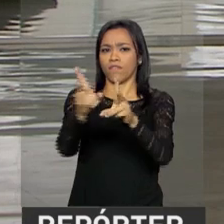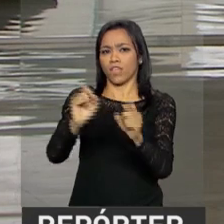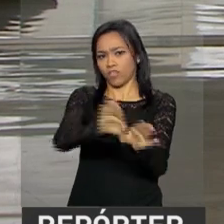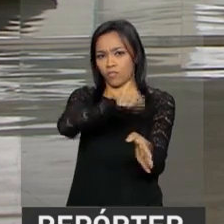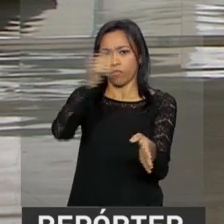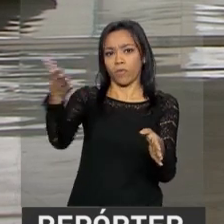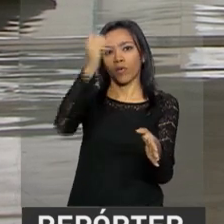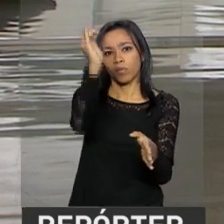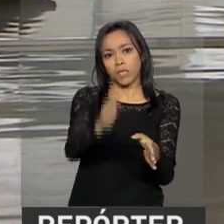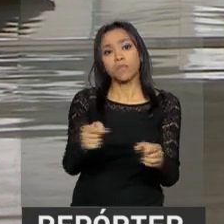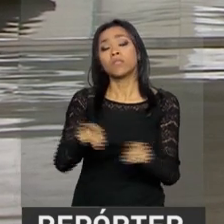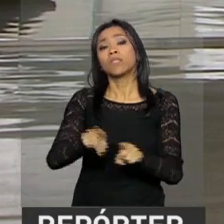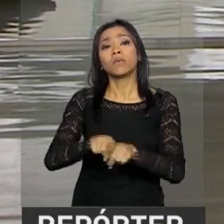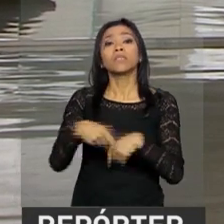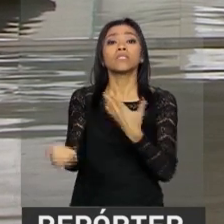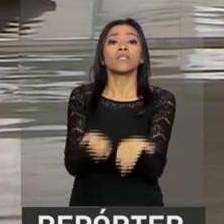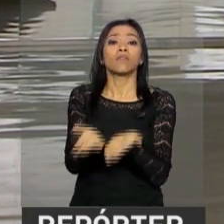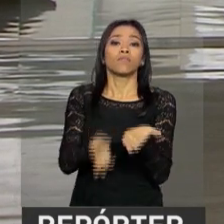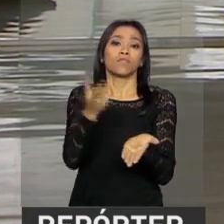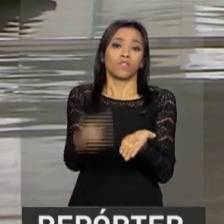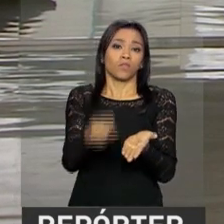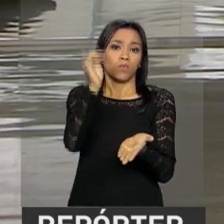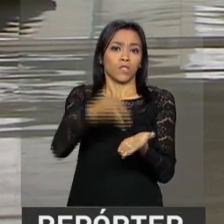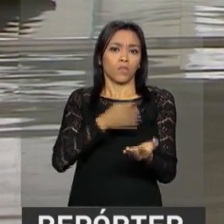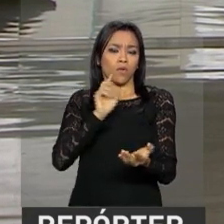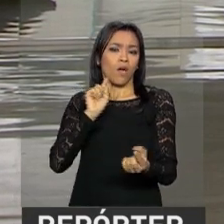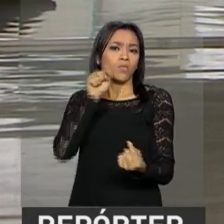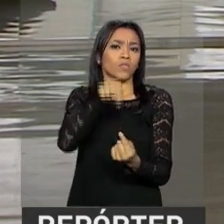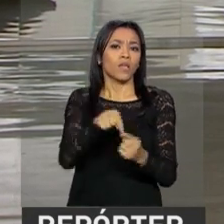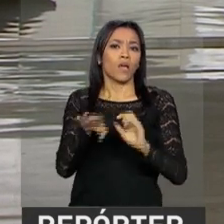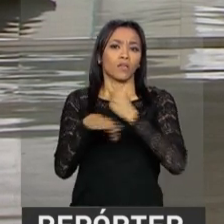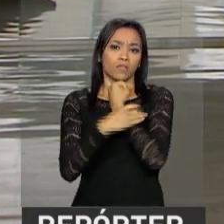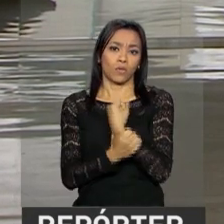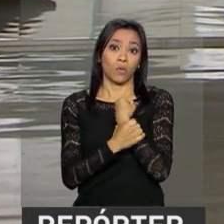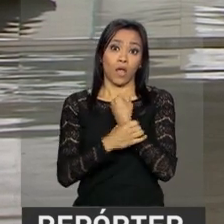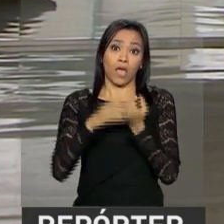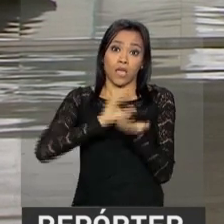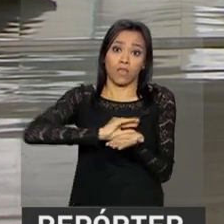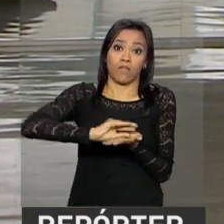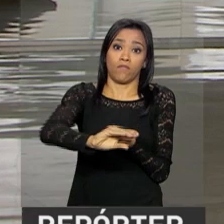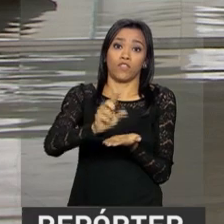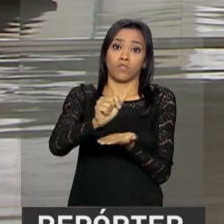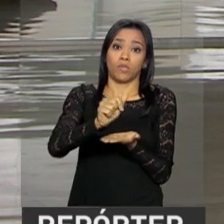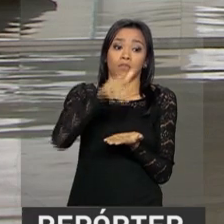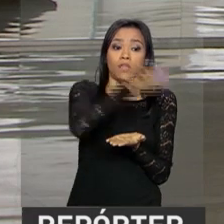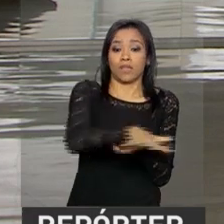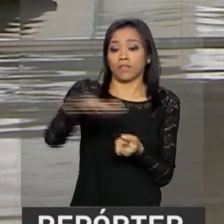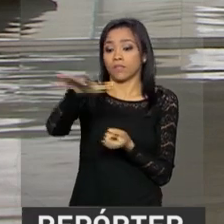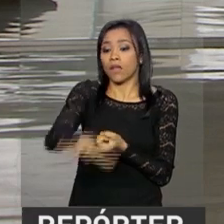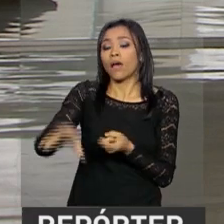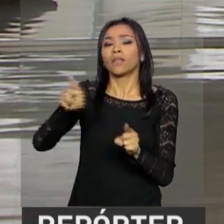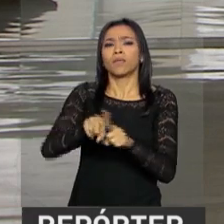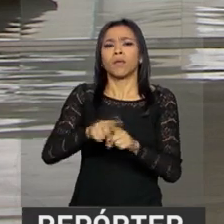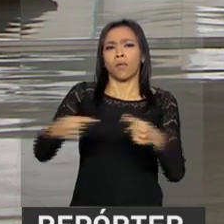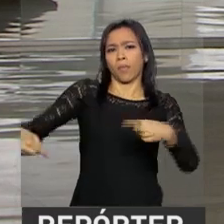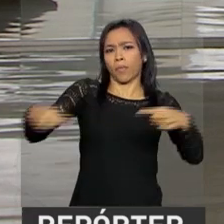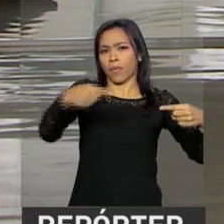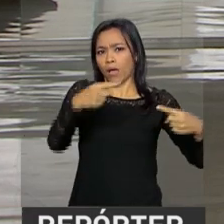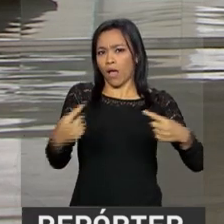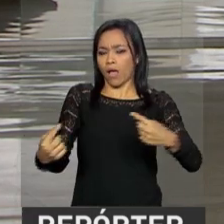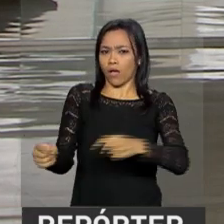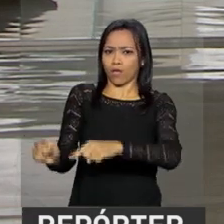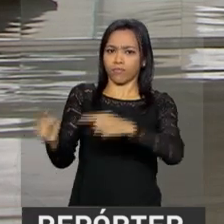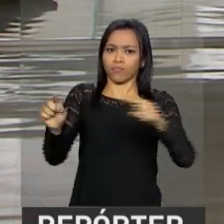e serviços brasileiros para garantir investimentos nessas áreas e a competitividade do Brasil no mercado internacional. Quem